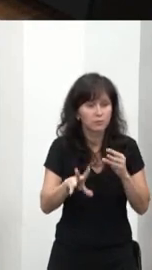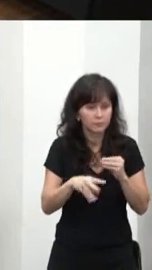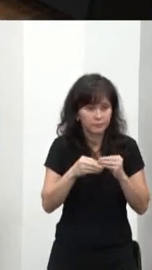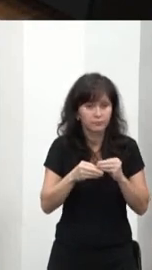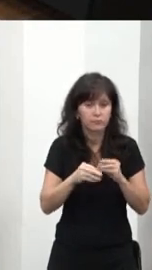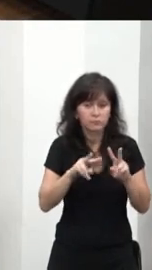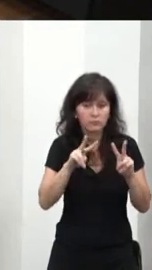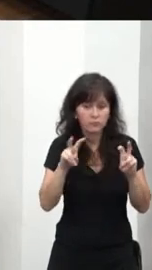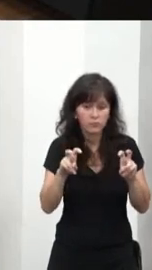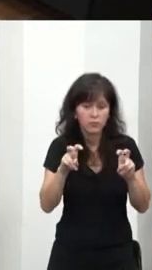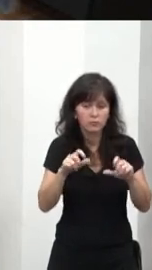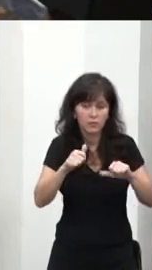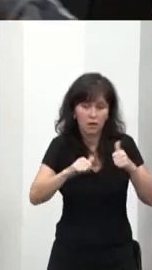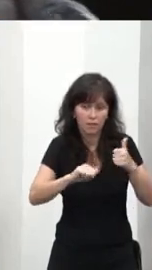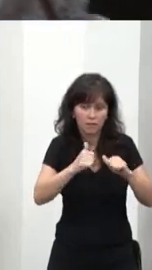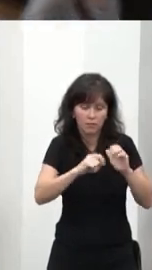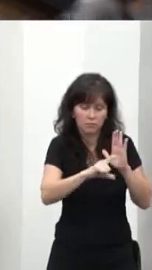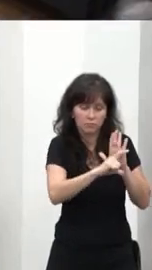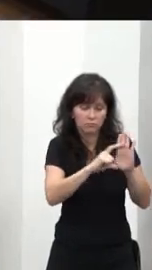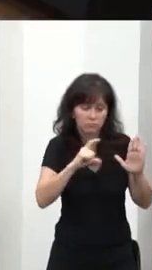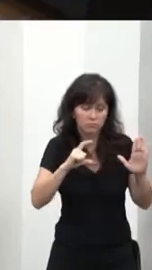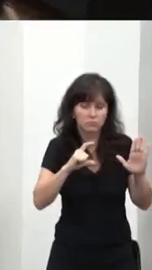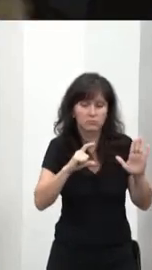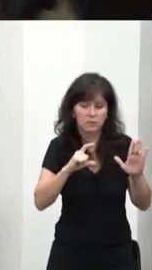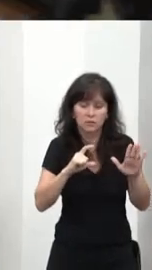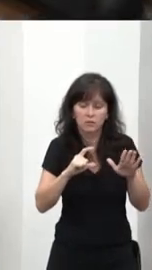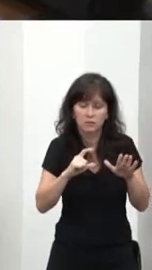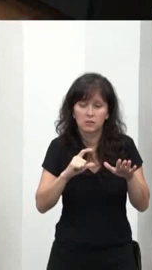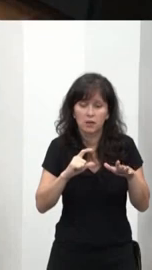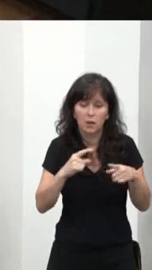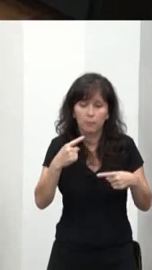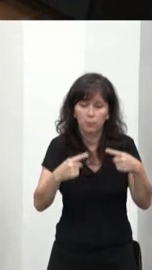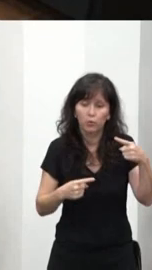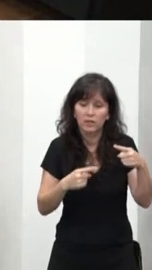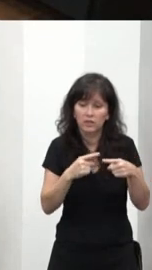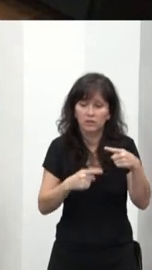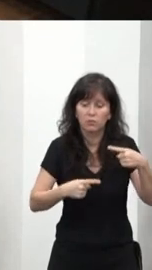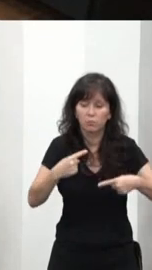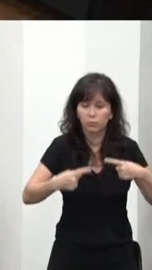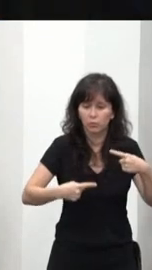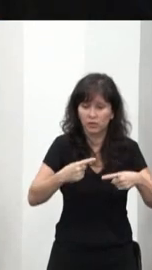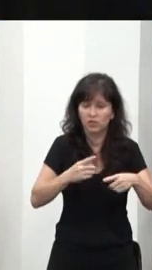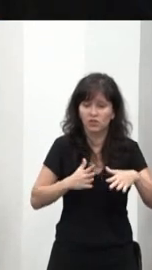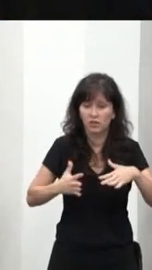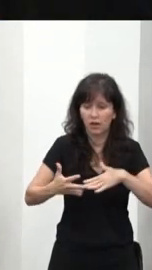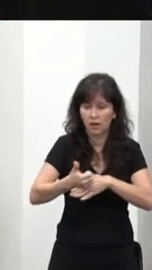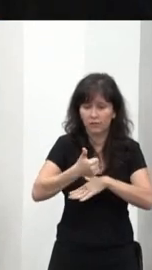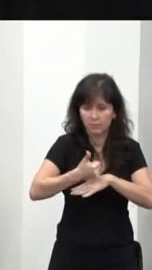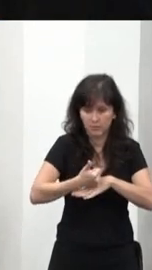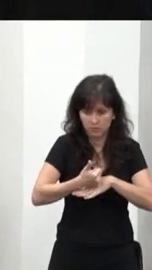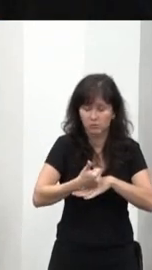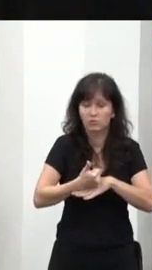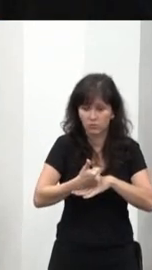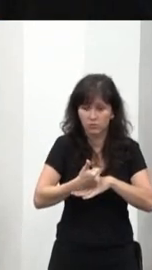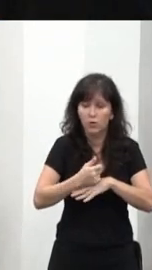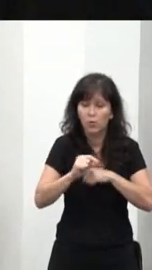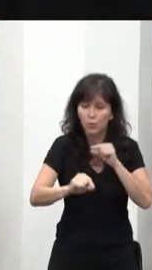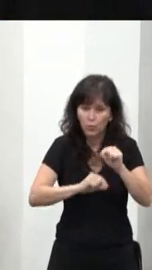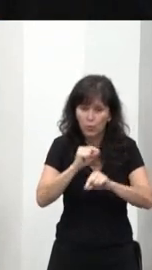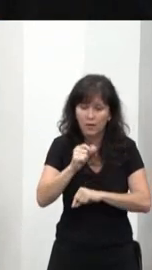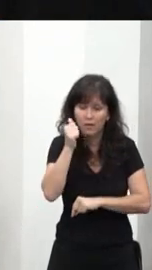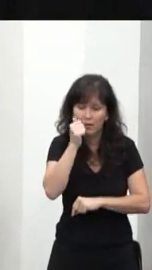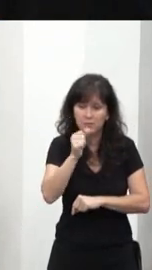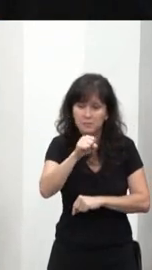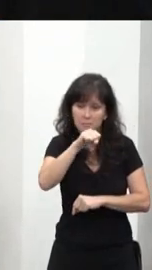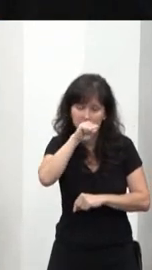avaliar nas políticas afirmativas de que as mães tenham um uma visão especial sendo elas